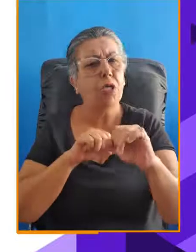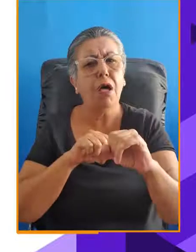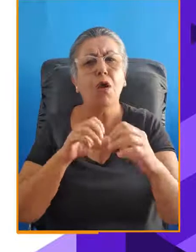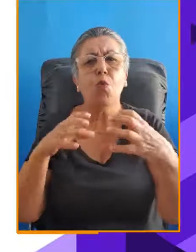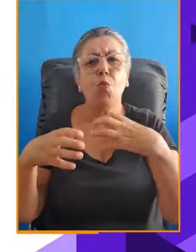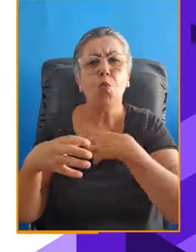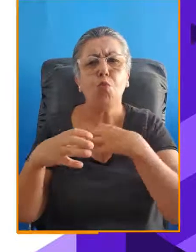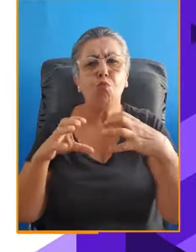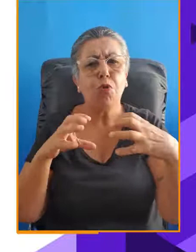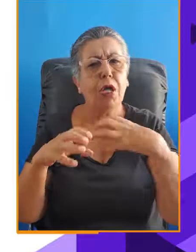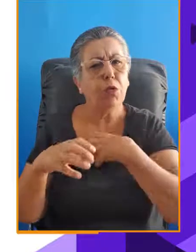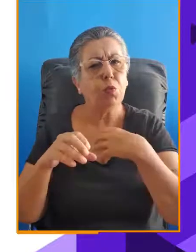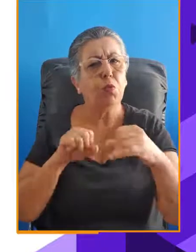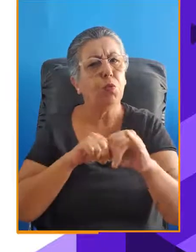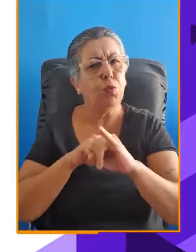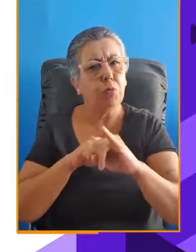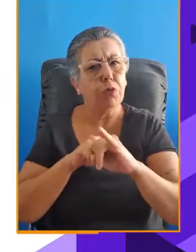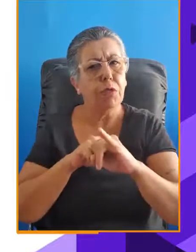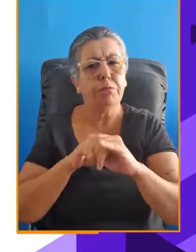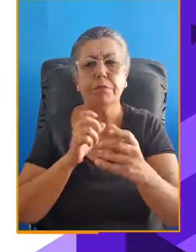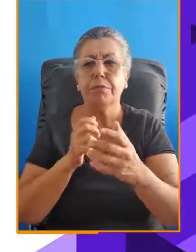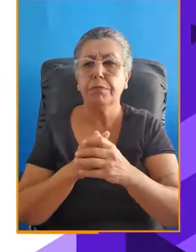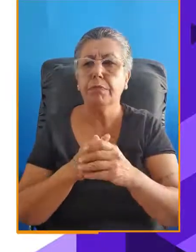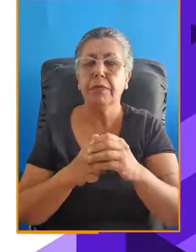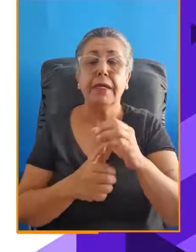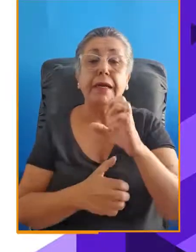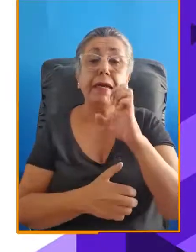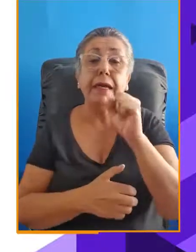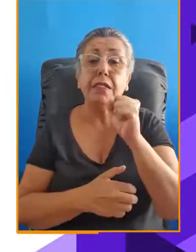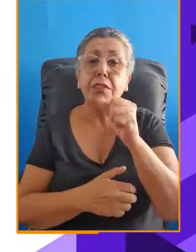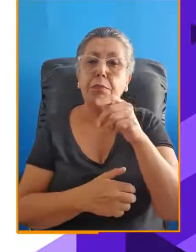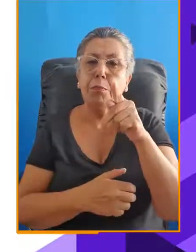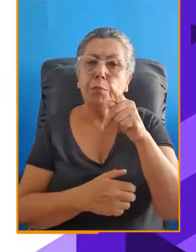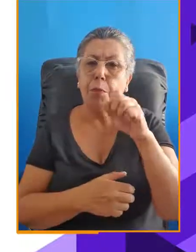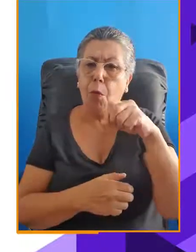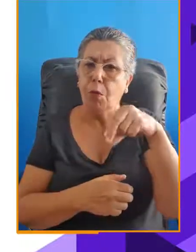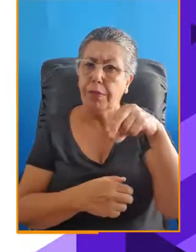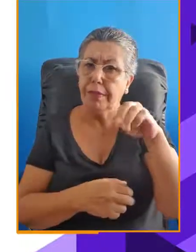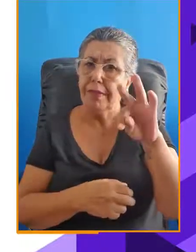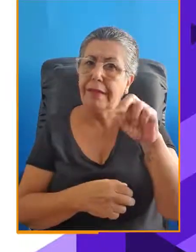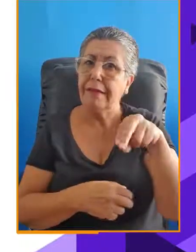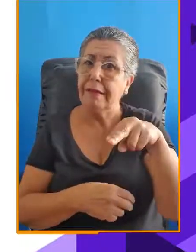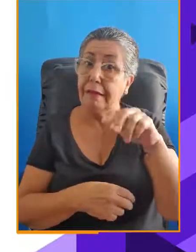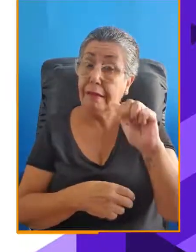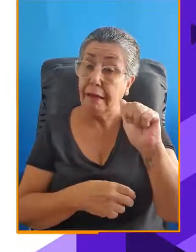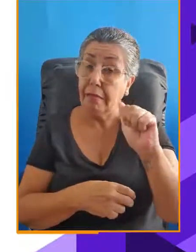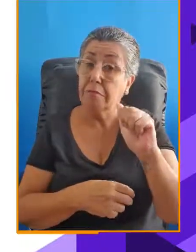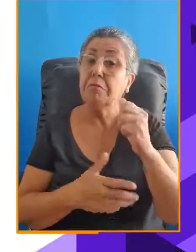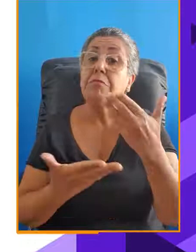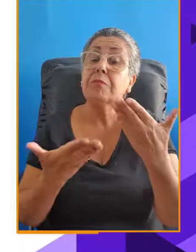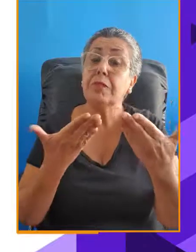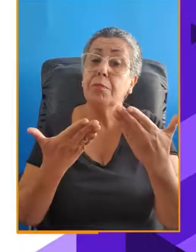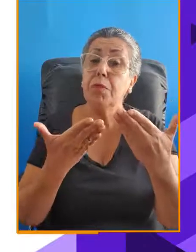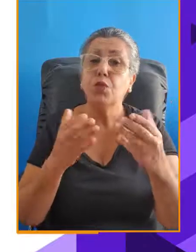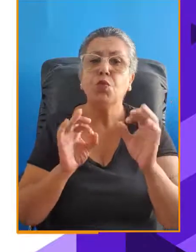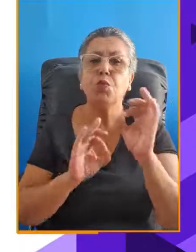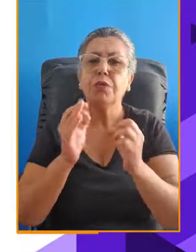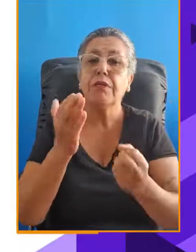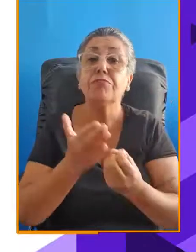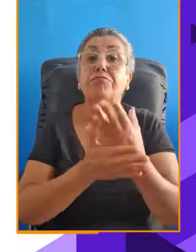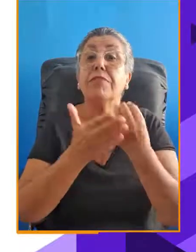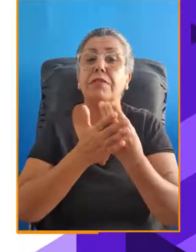objetos. A textura espontânea, ela faz parte do processo de criação visual, ou